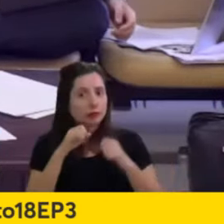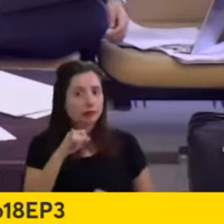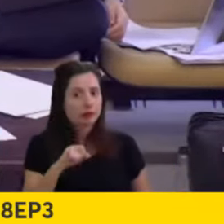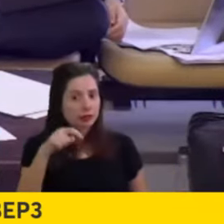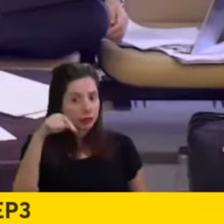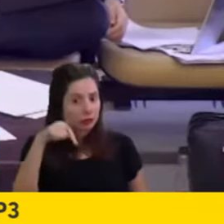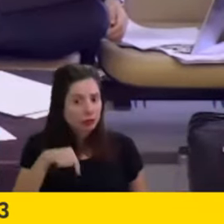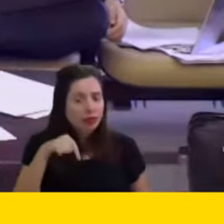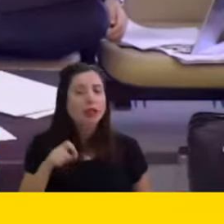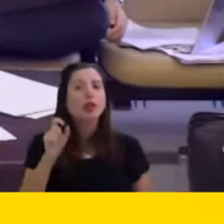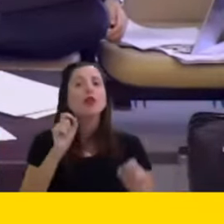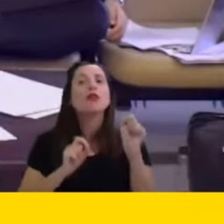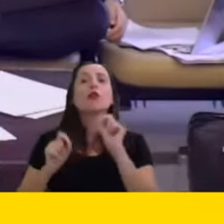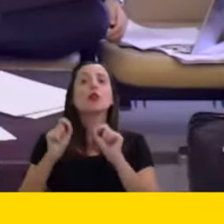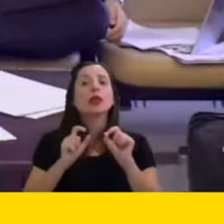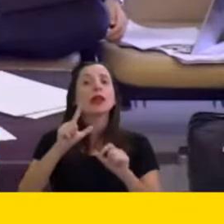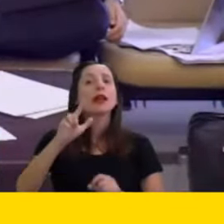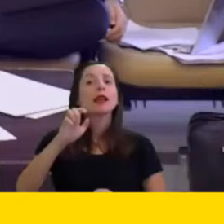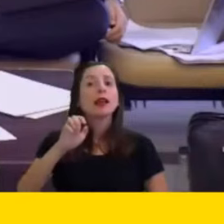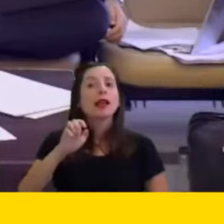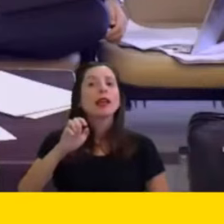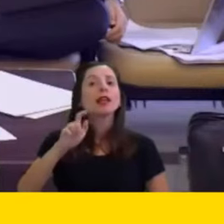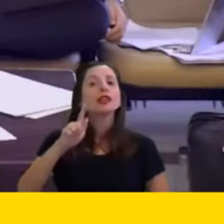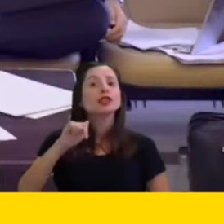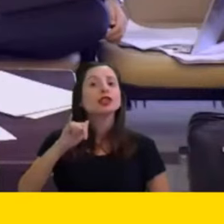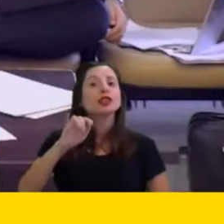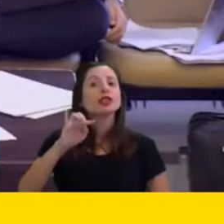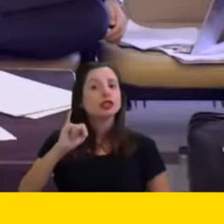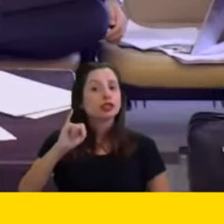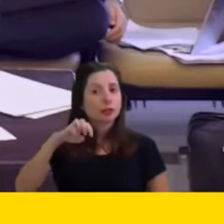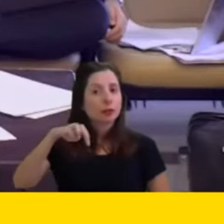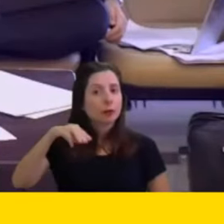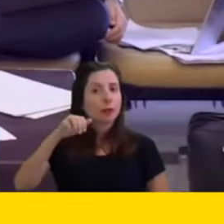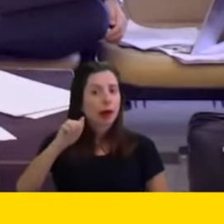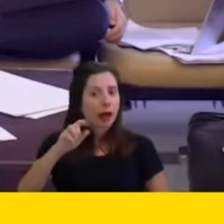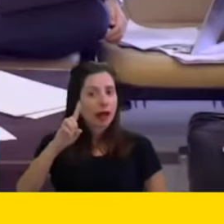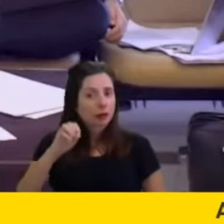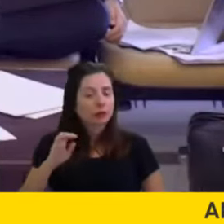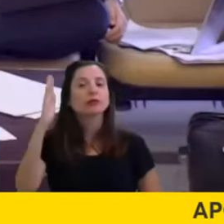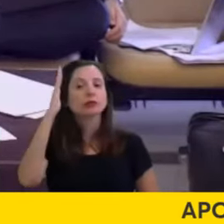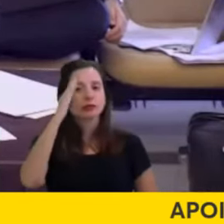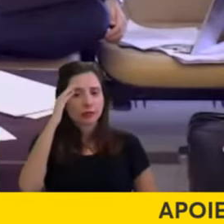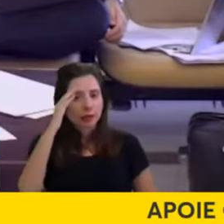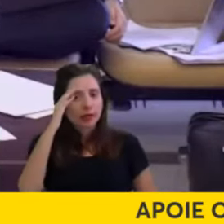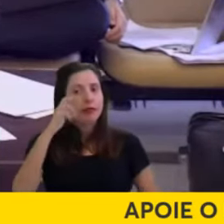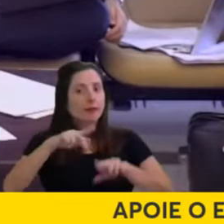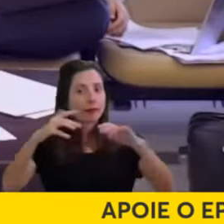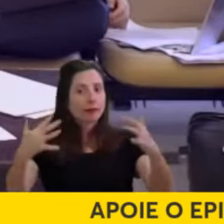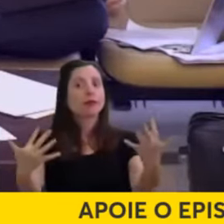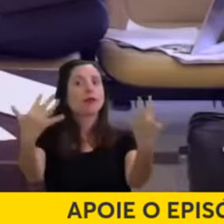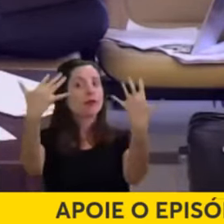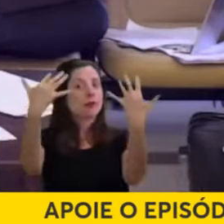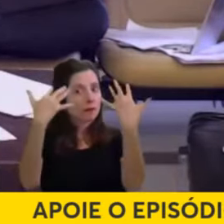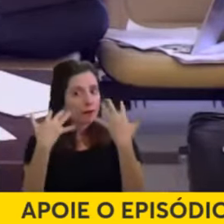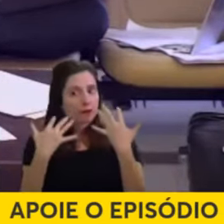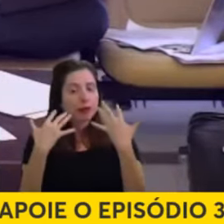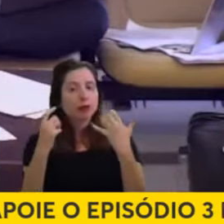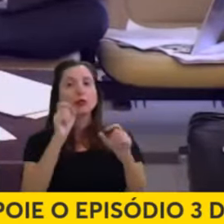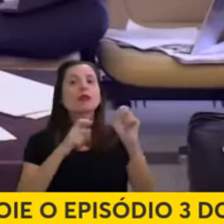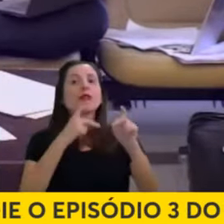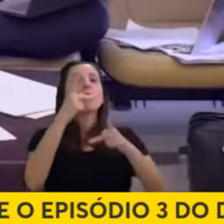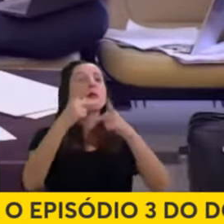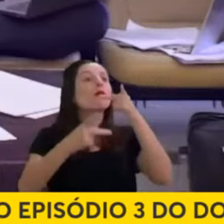legitimado Porque nós já estamos em pré-campanha eleitoral então eu sei que muitos estão assistindo aqui para saber o que que nós vamos falar para nossos